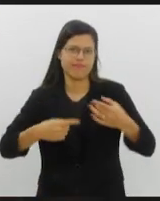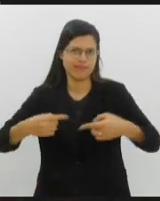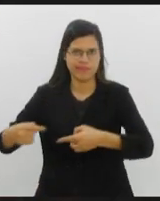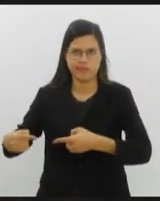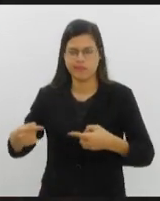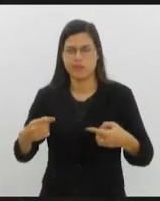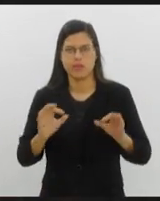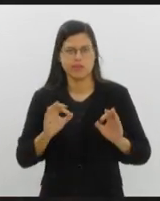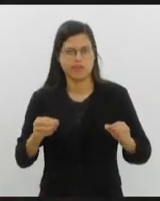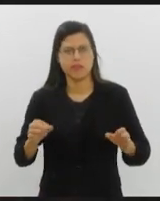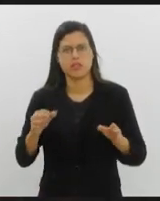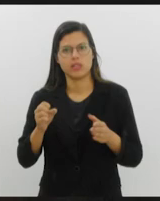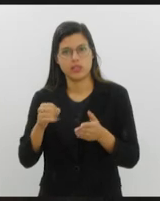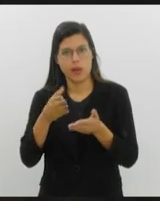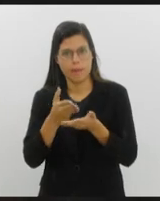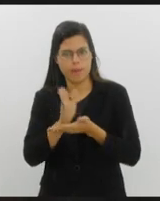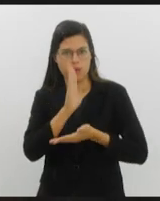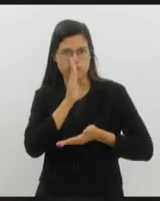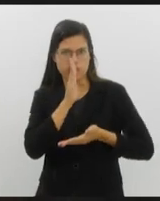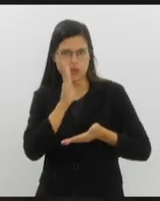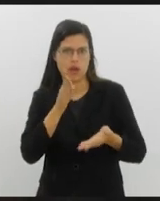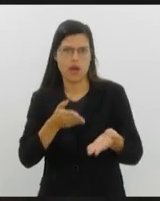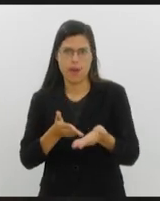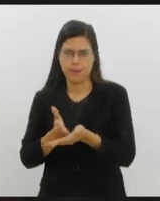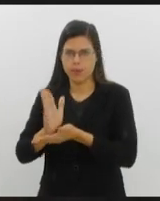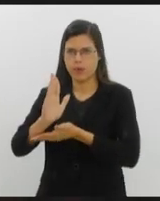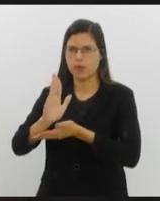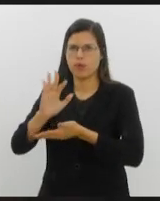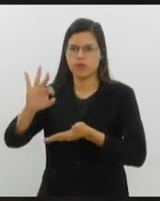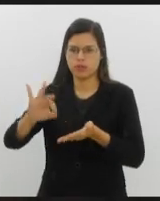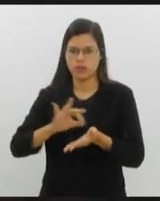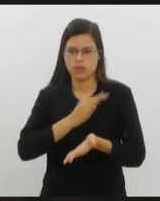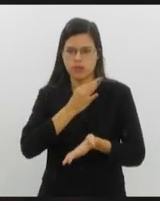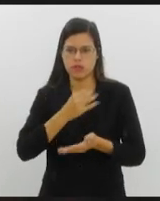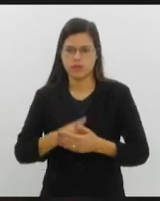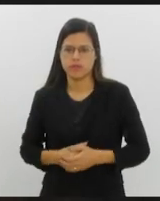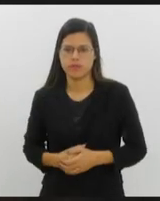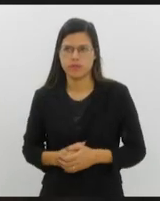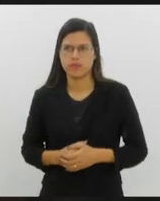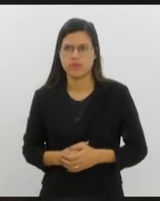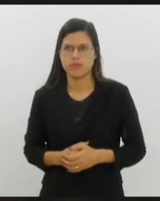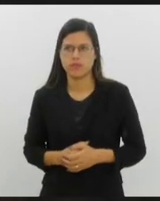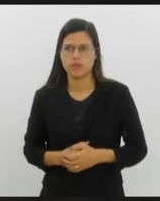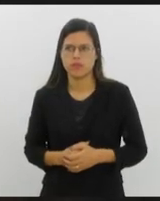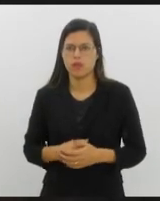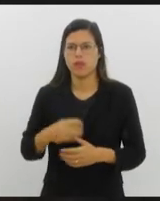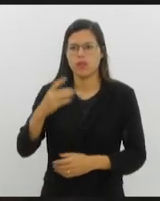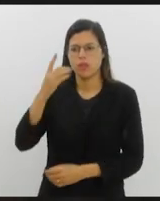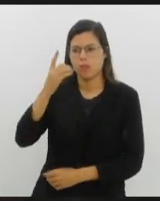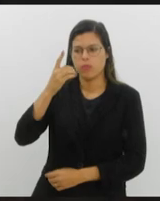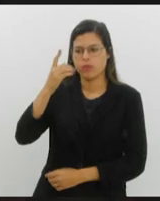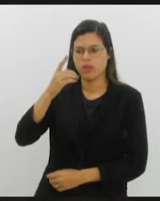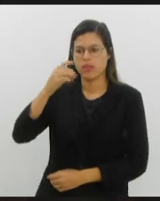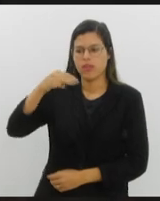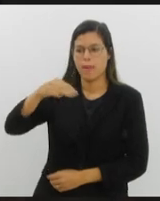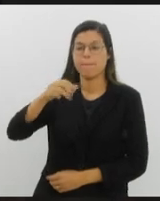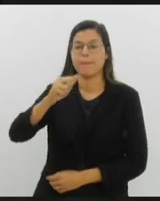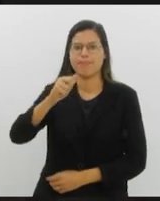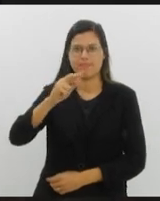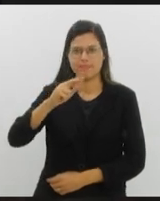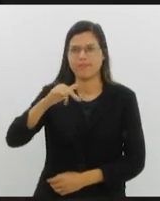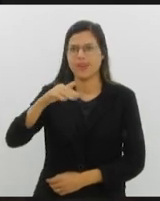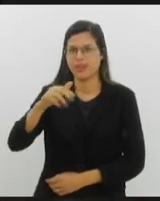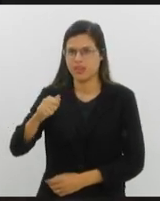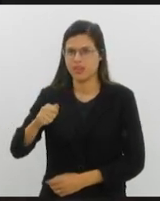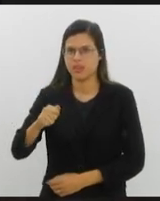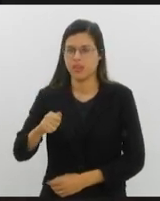votação, senhores que aprovam, permaneçam como estão. Aprovado, vai autógrafo. Declarar, para a declaração, presidente, de voto, deputada Marina, do MST. Obrigada,